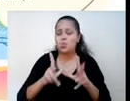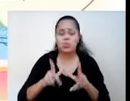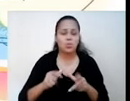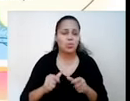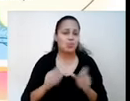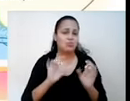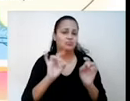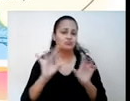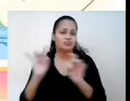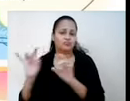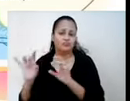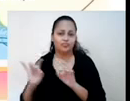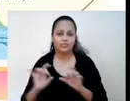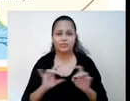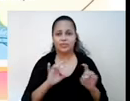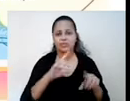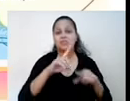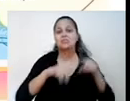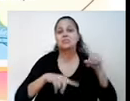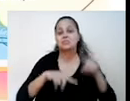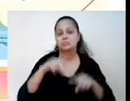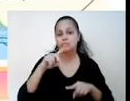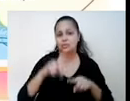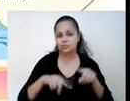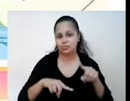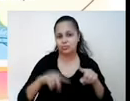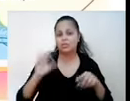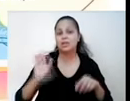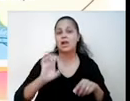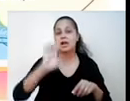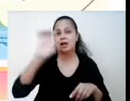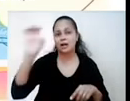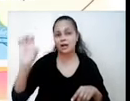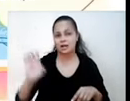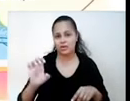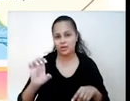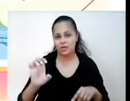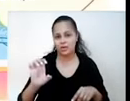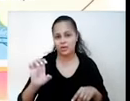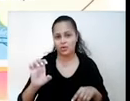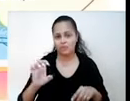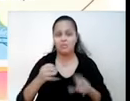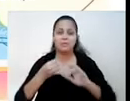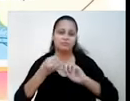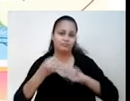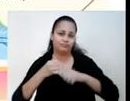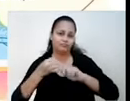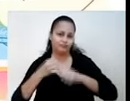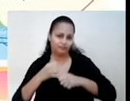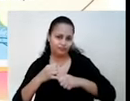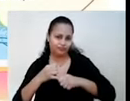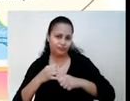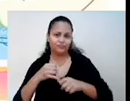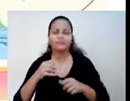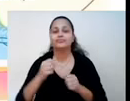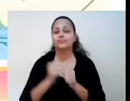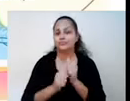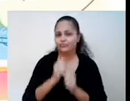uma circulação enorme de produtos nesse momento na Europa, né? Grãos,